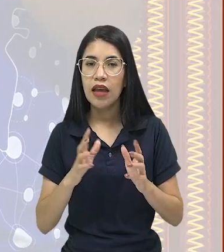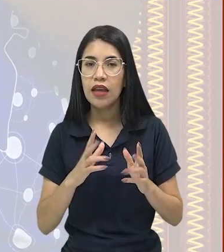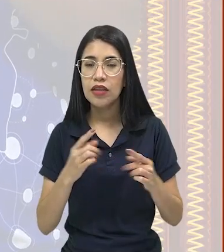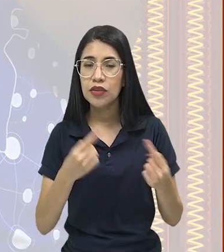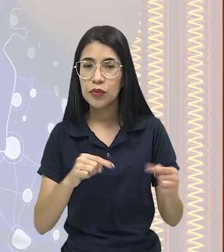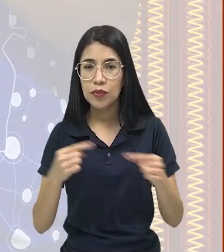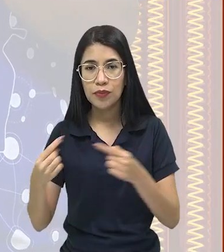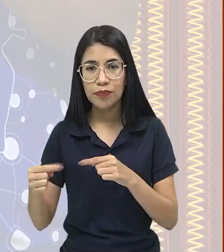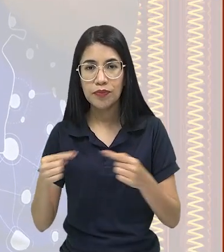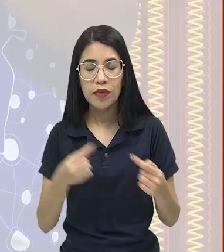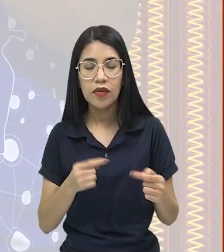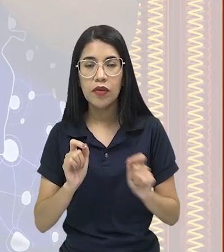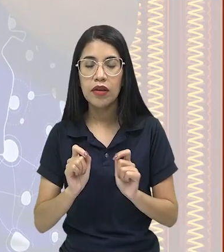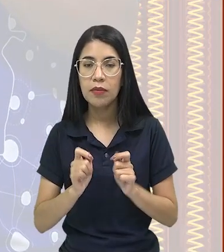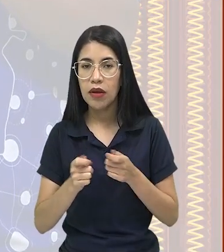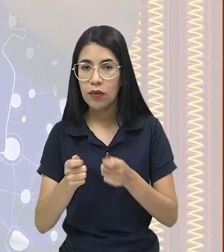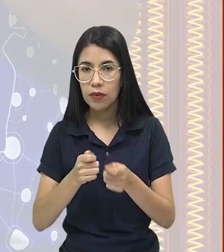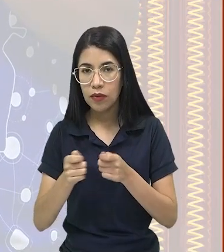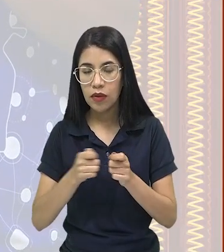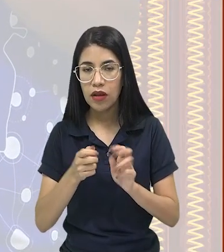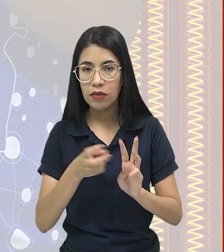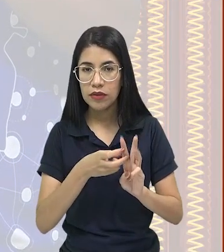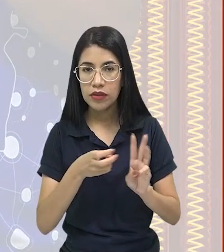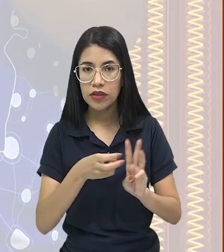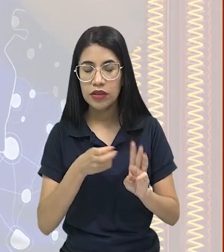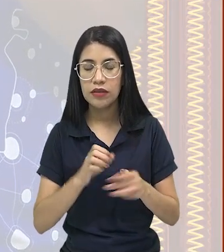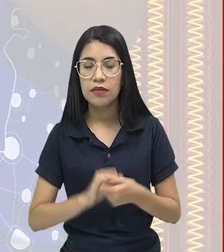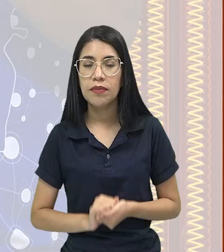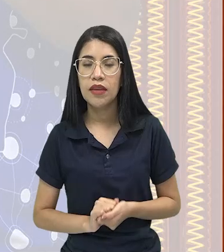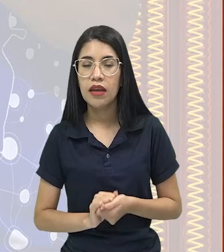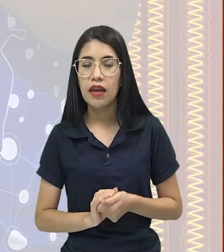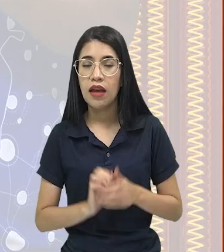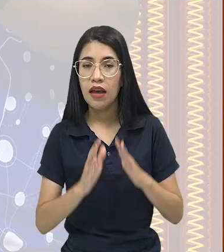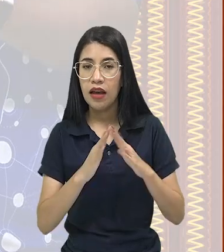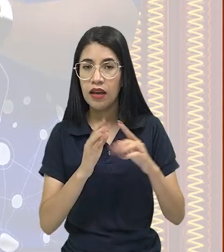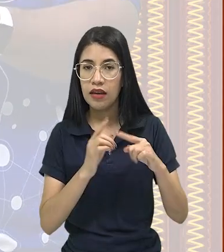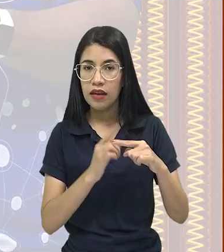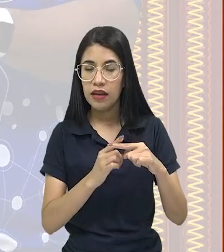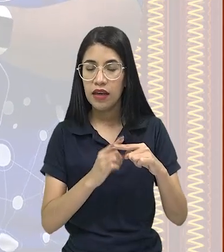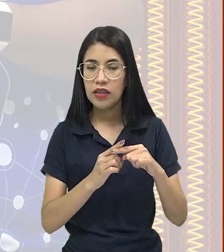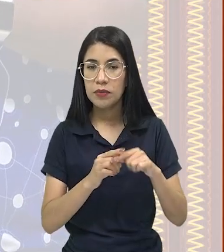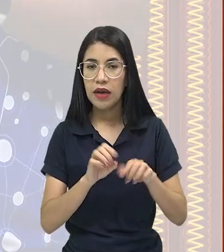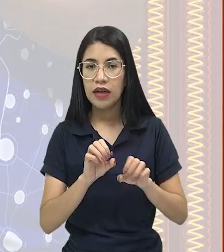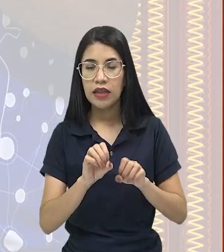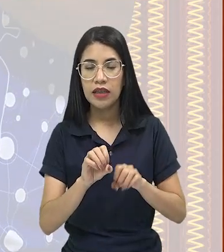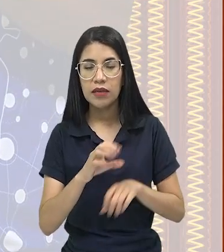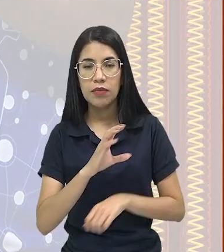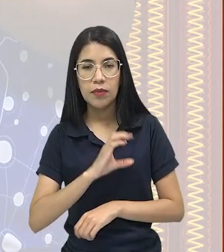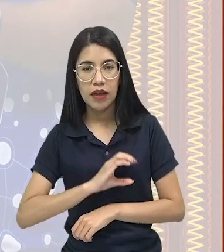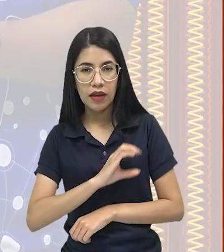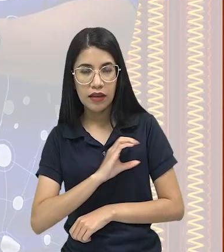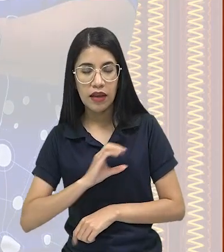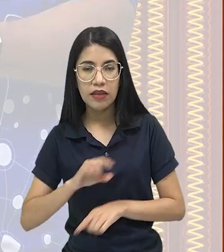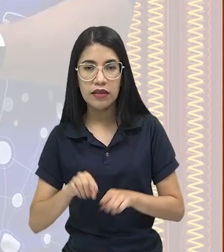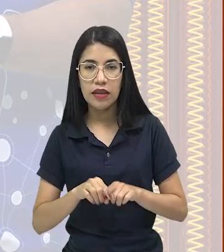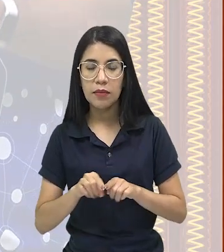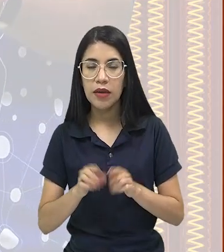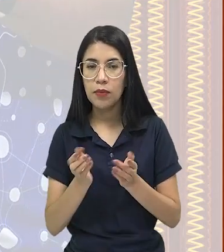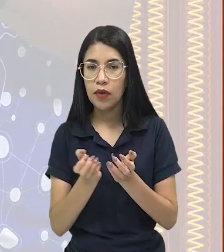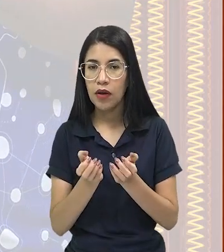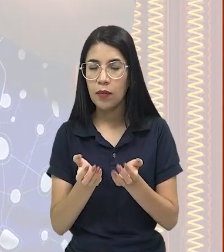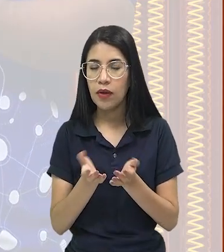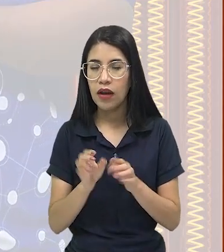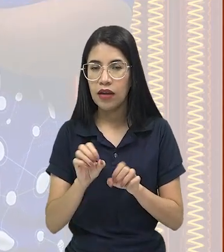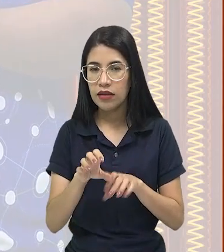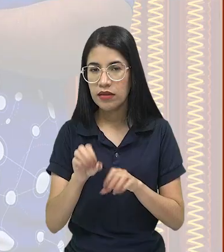pelo controle da mão de obra indígena. A igreja, com o pretexto da catequização, de evangelização,